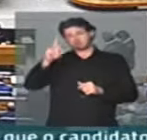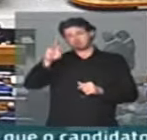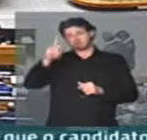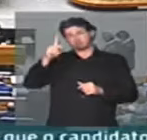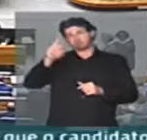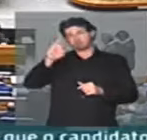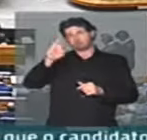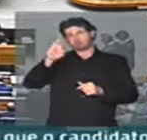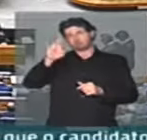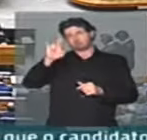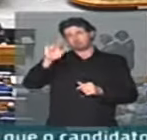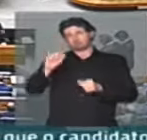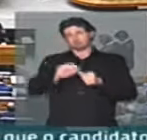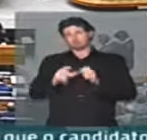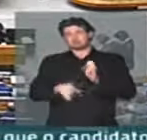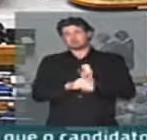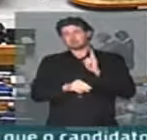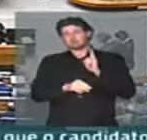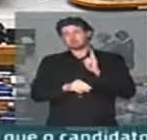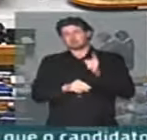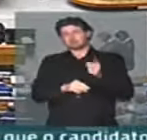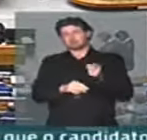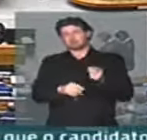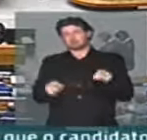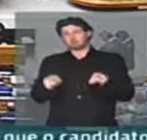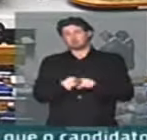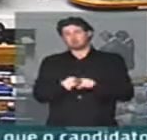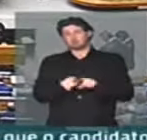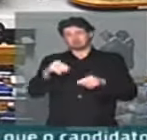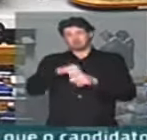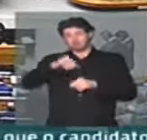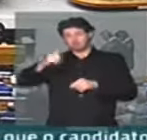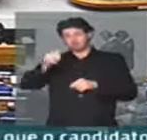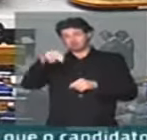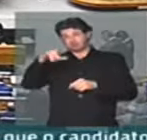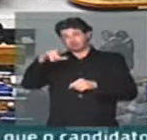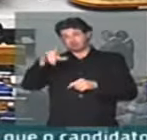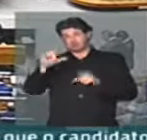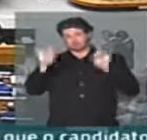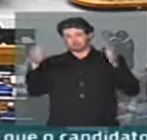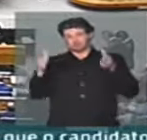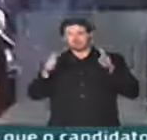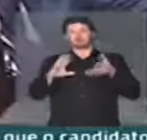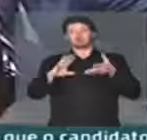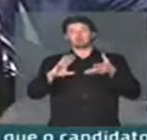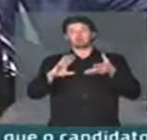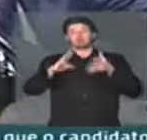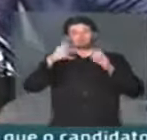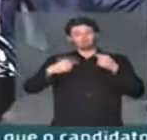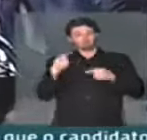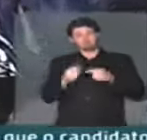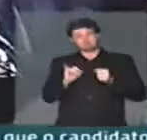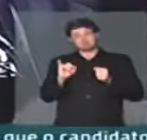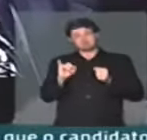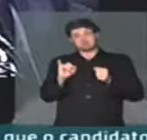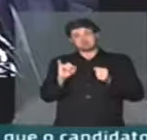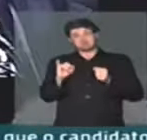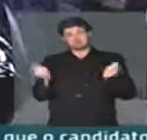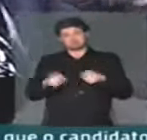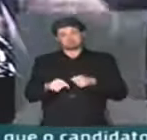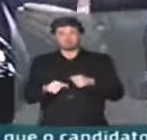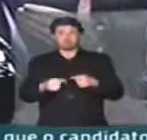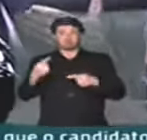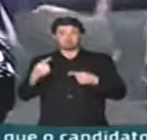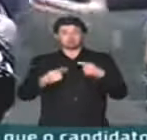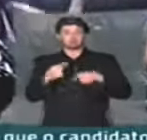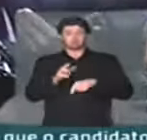Pereira fez a emenda a respeito de, na janela excepcional da reforma política, se pudesse tratar